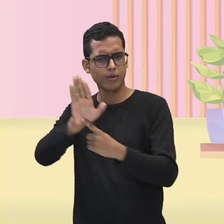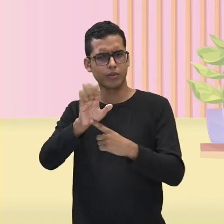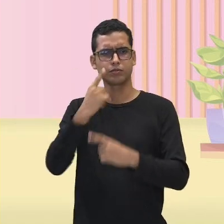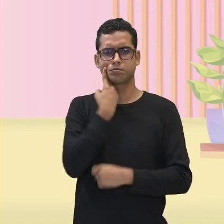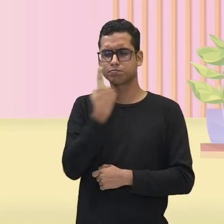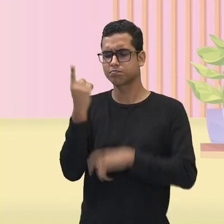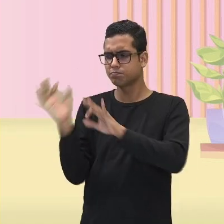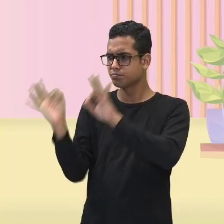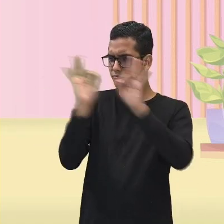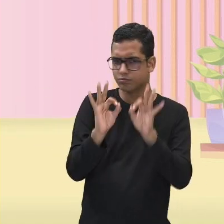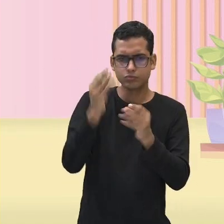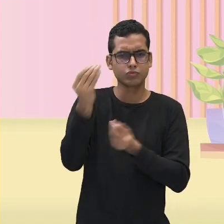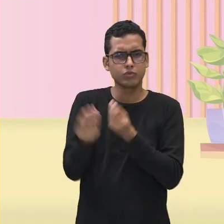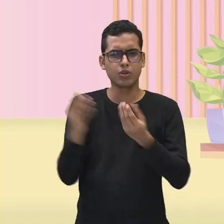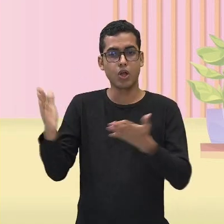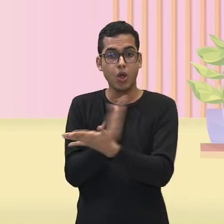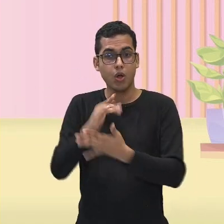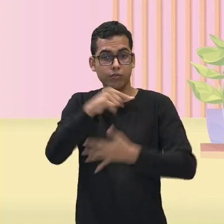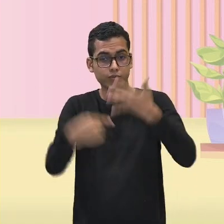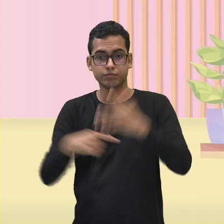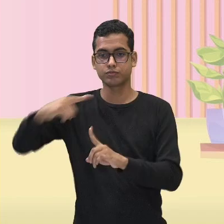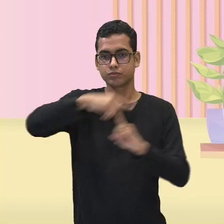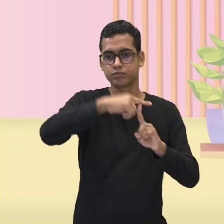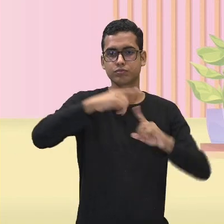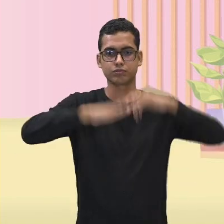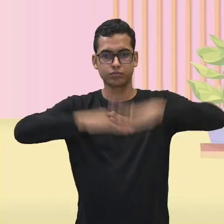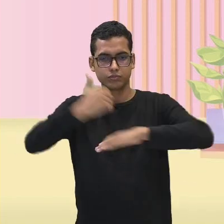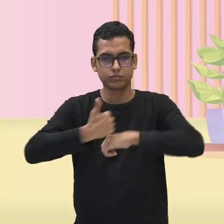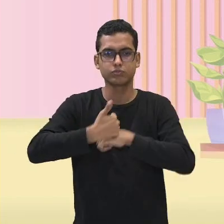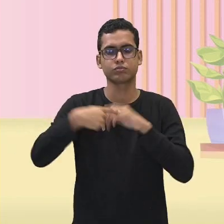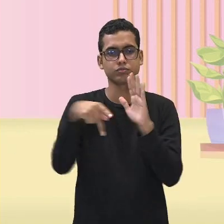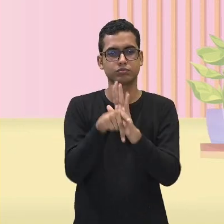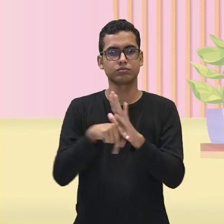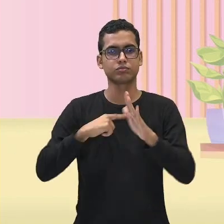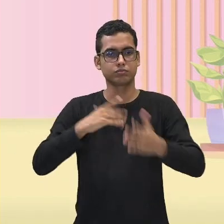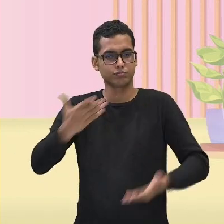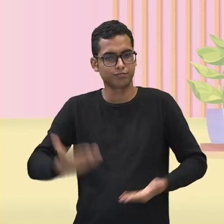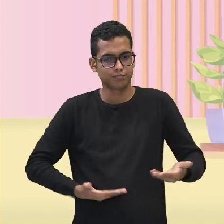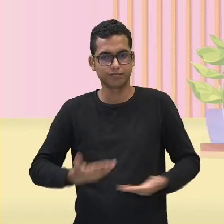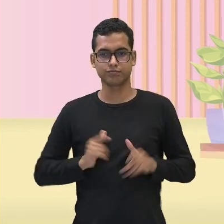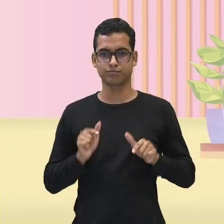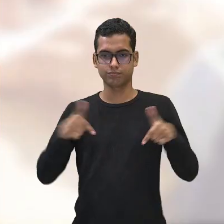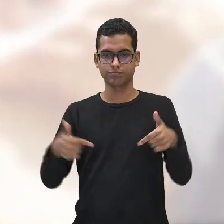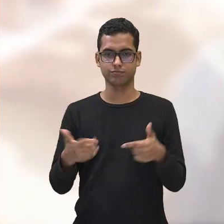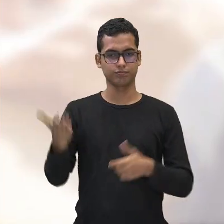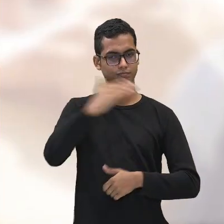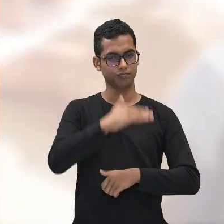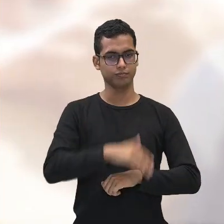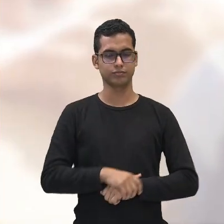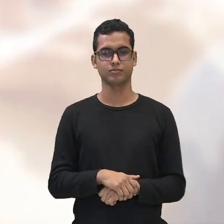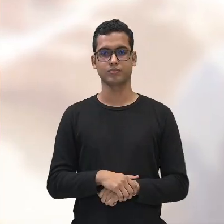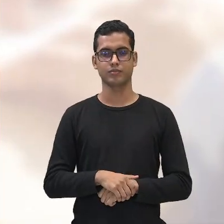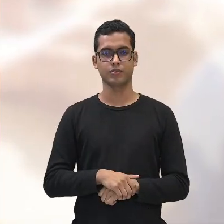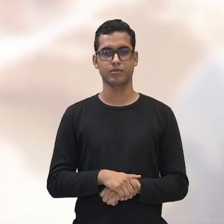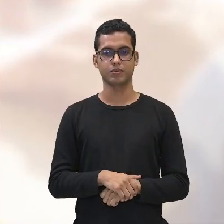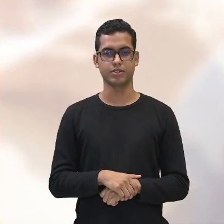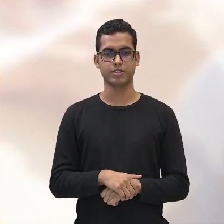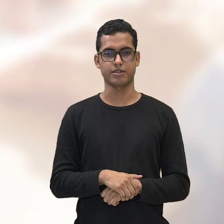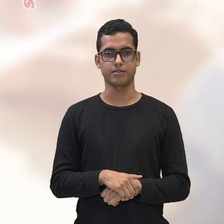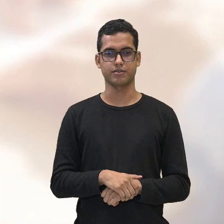para verificar algumas profissões de prestadores de serviços. Vamos ver?